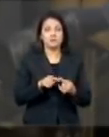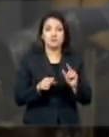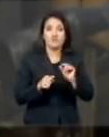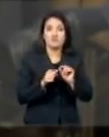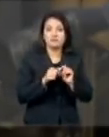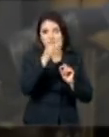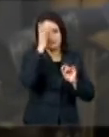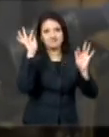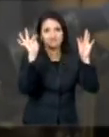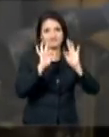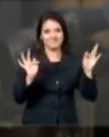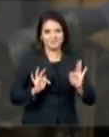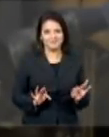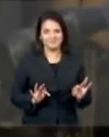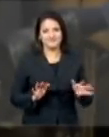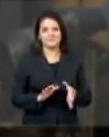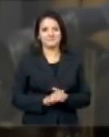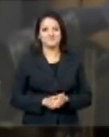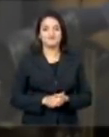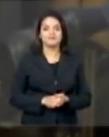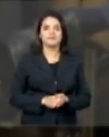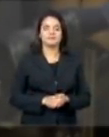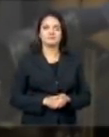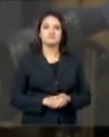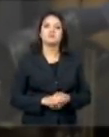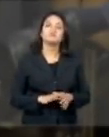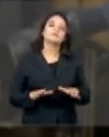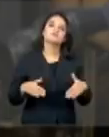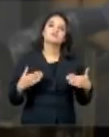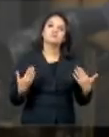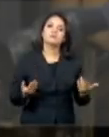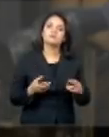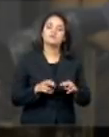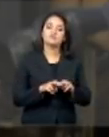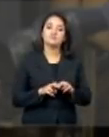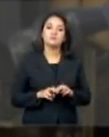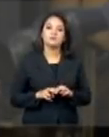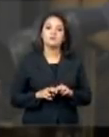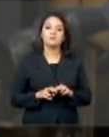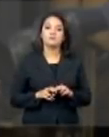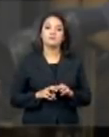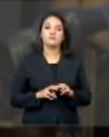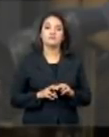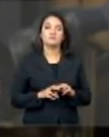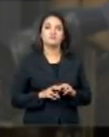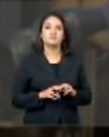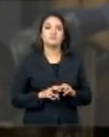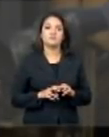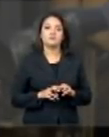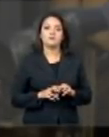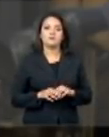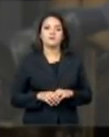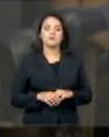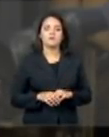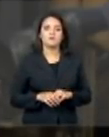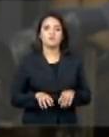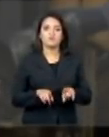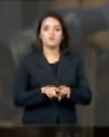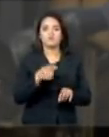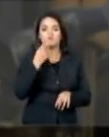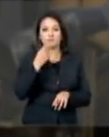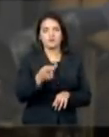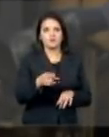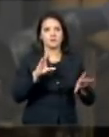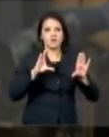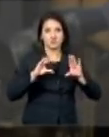excelências nessa linha de considerandos e citando por fim o cientista michel dentro